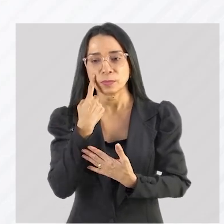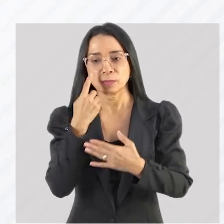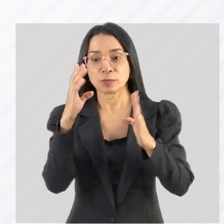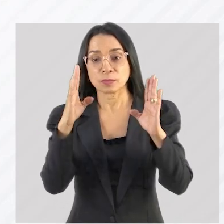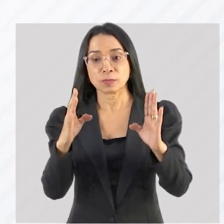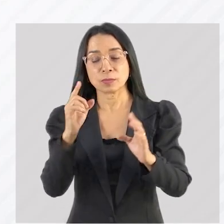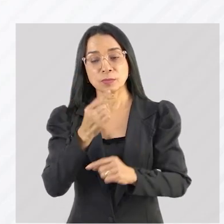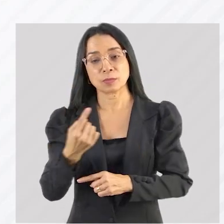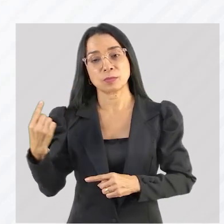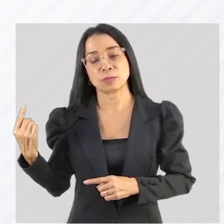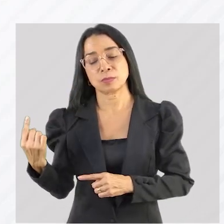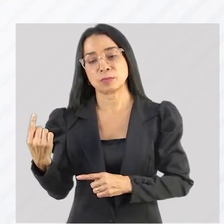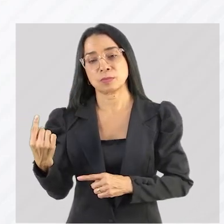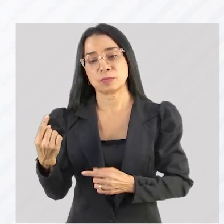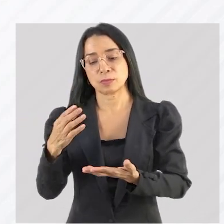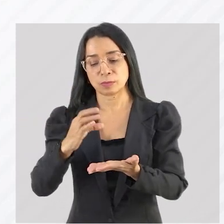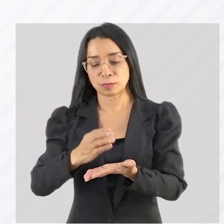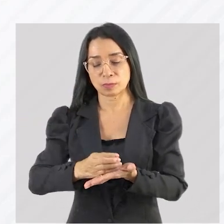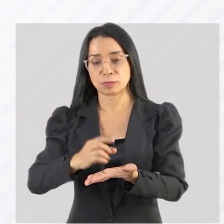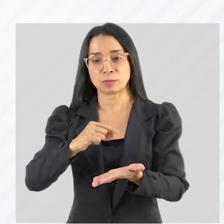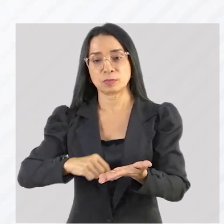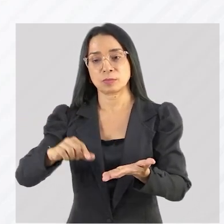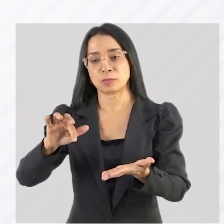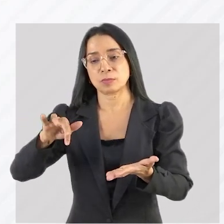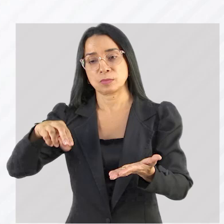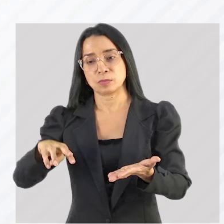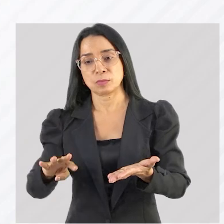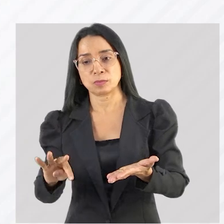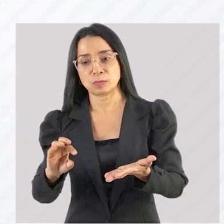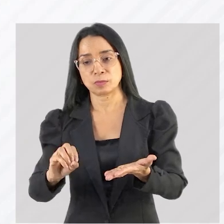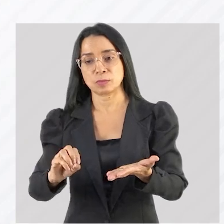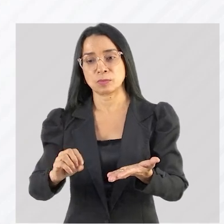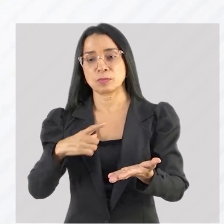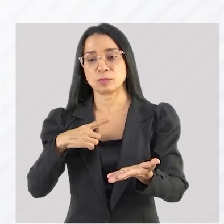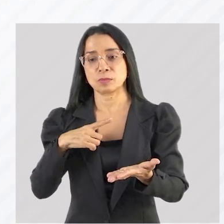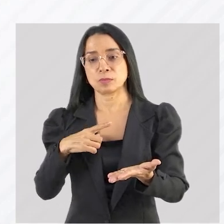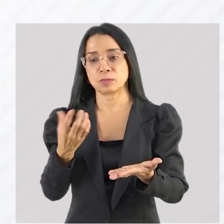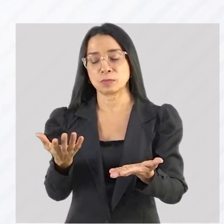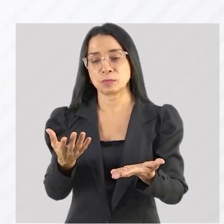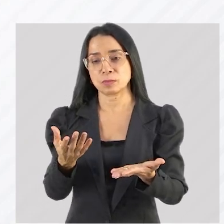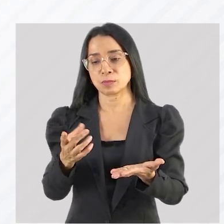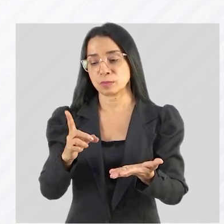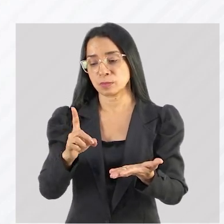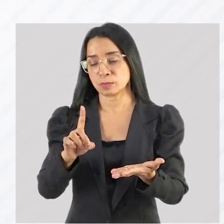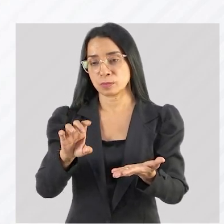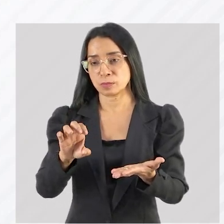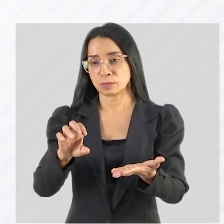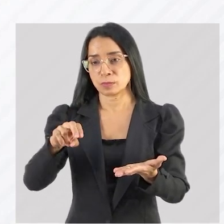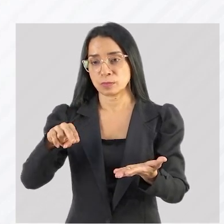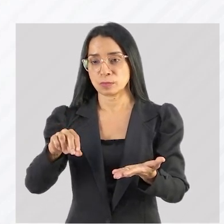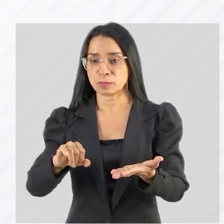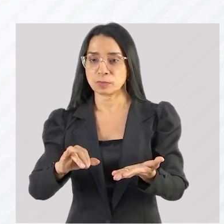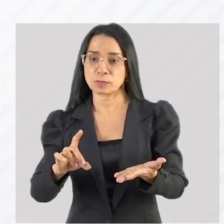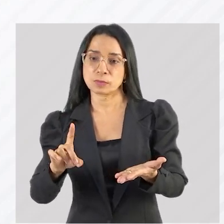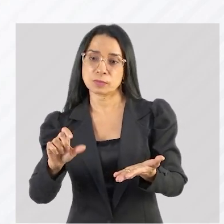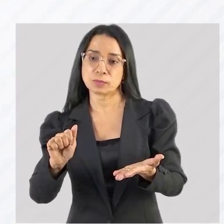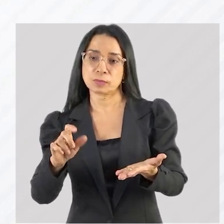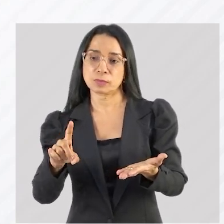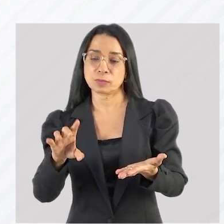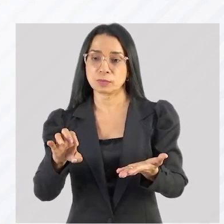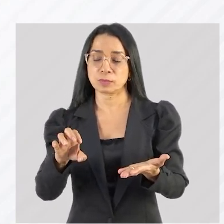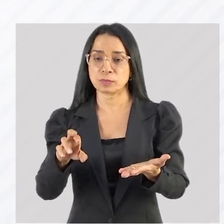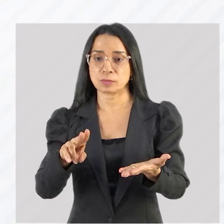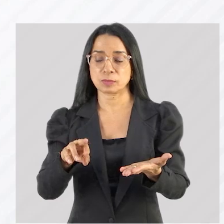Considere que a xícara e o fermento possuem densidades iguais. Turma, informação muito importante, tá? A